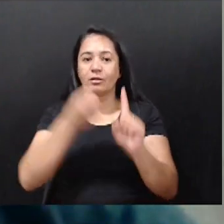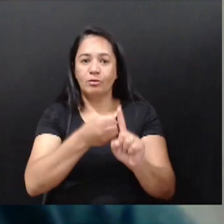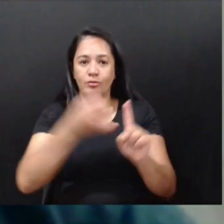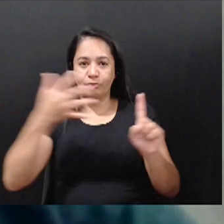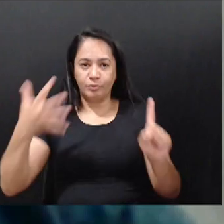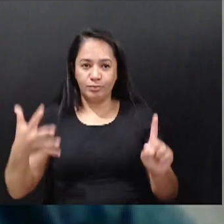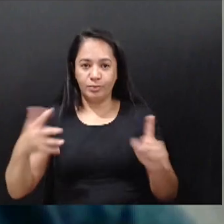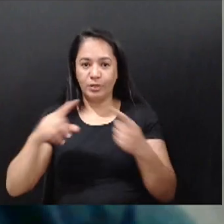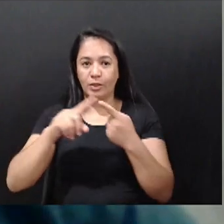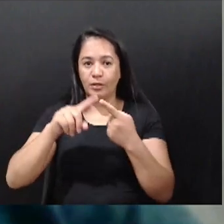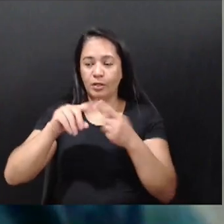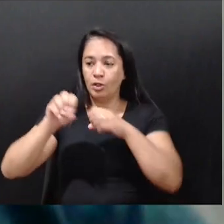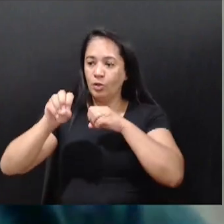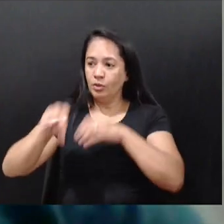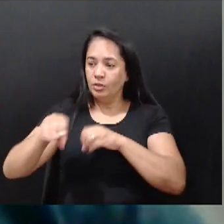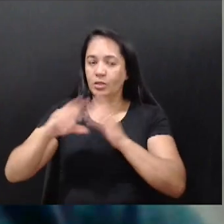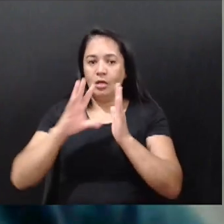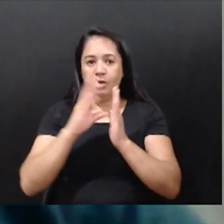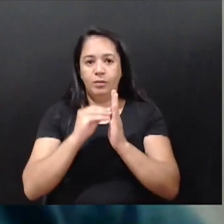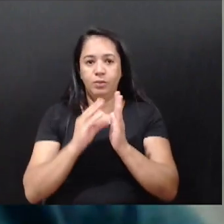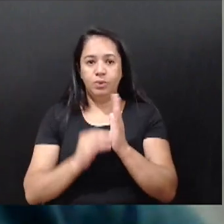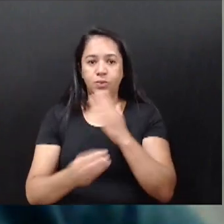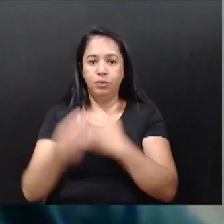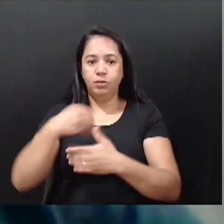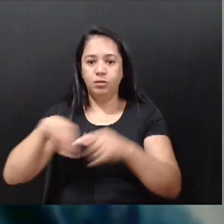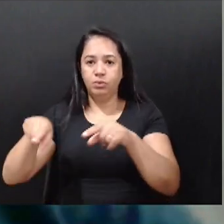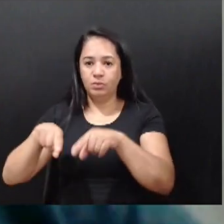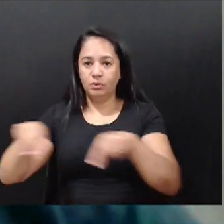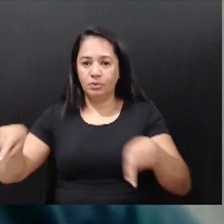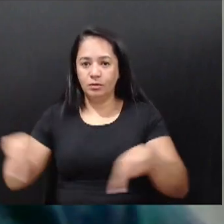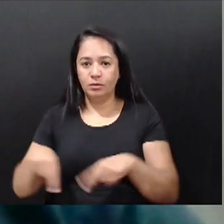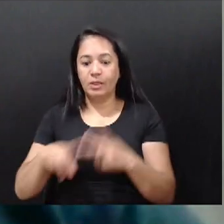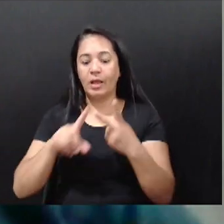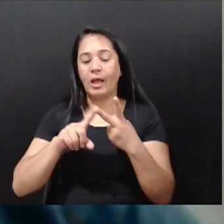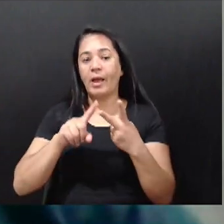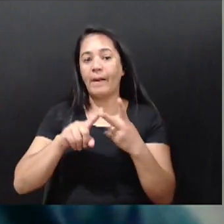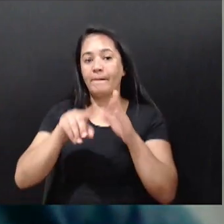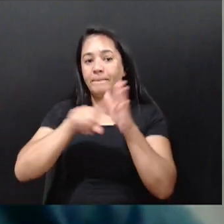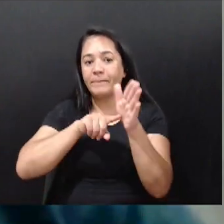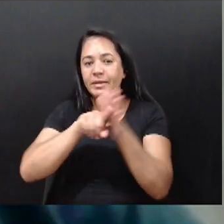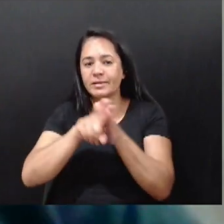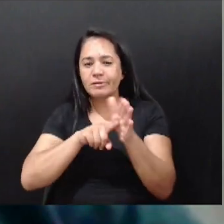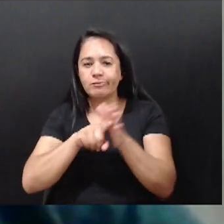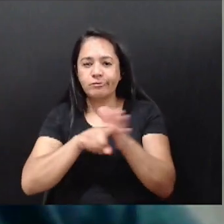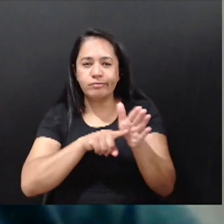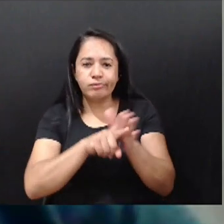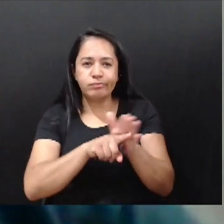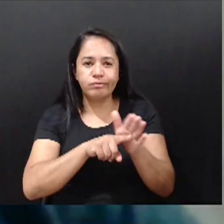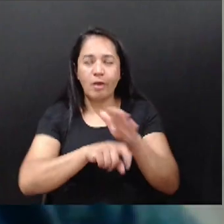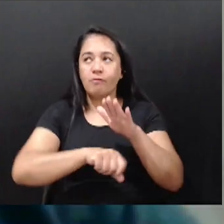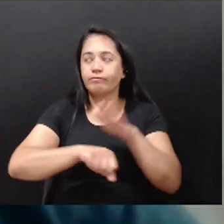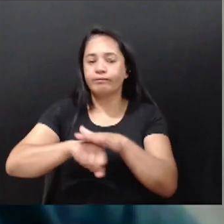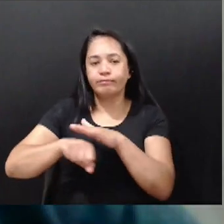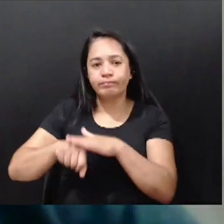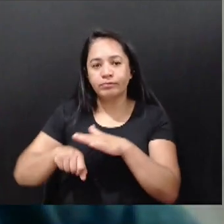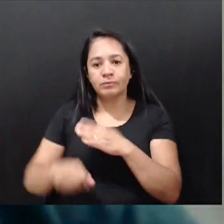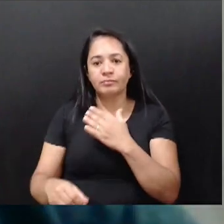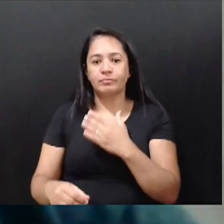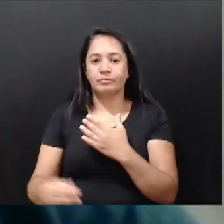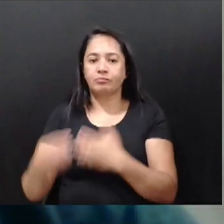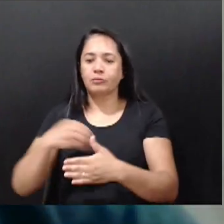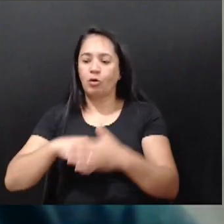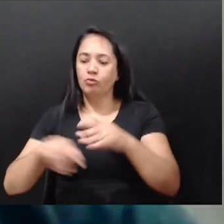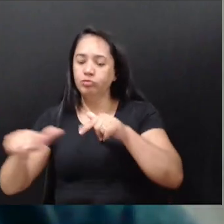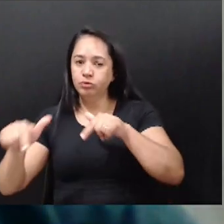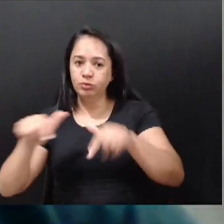conteúdo abordado em sala de aula, a pesquisa, né, são pesquisas que são feitas dentro dos trabalhos de